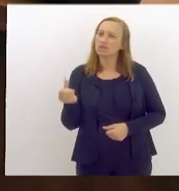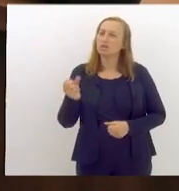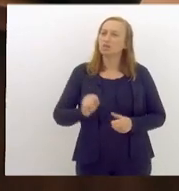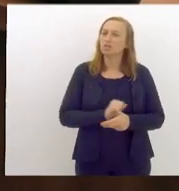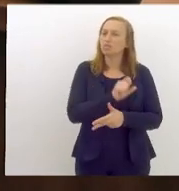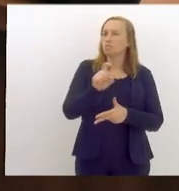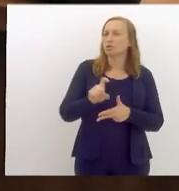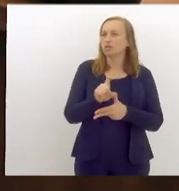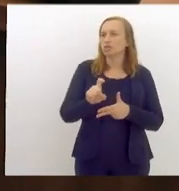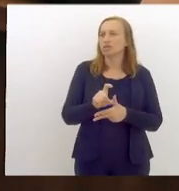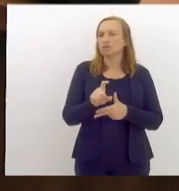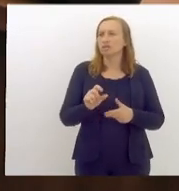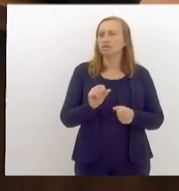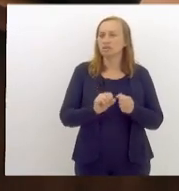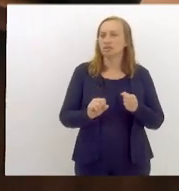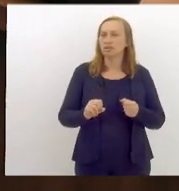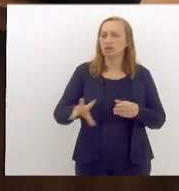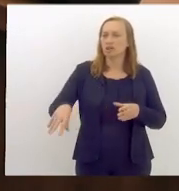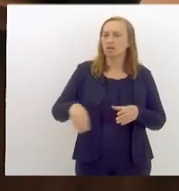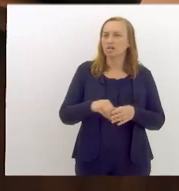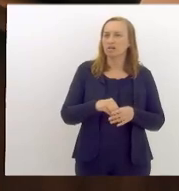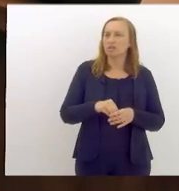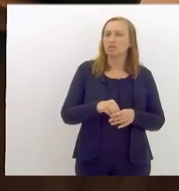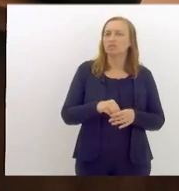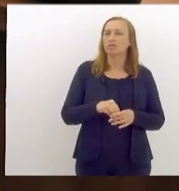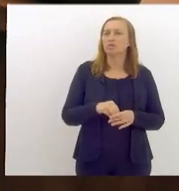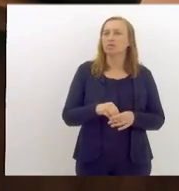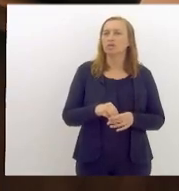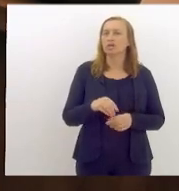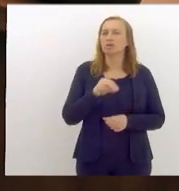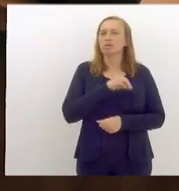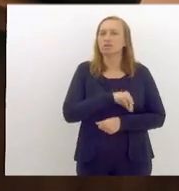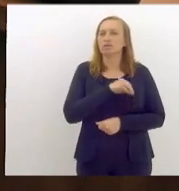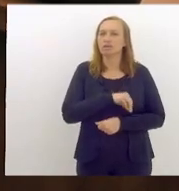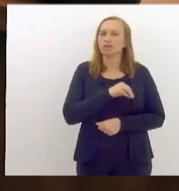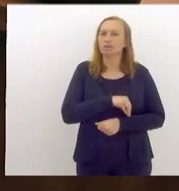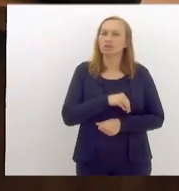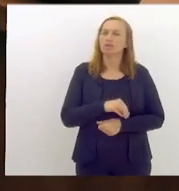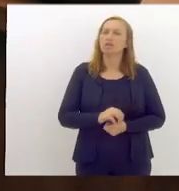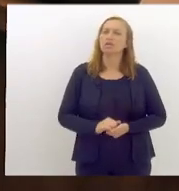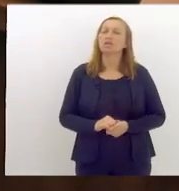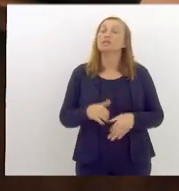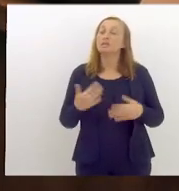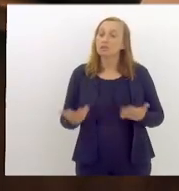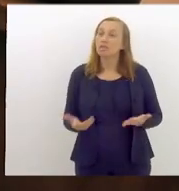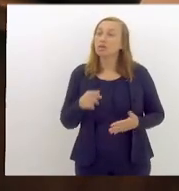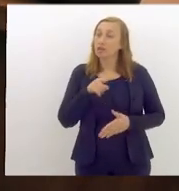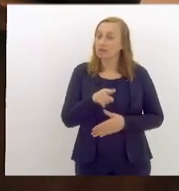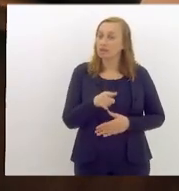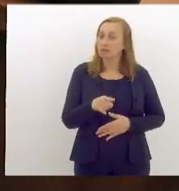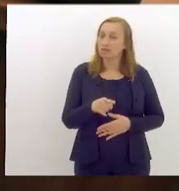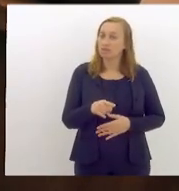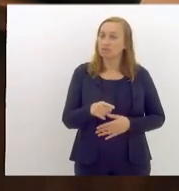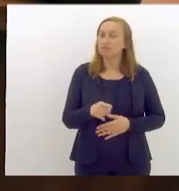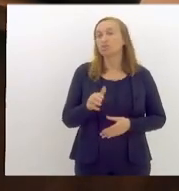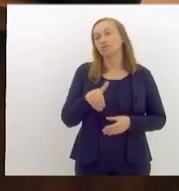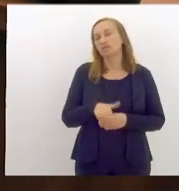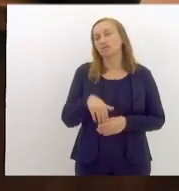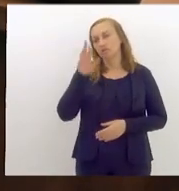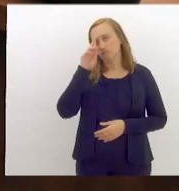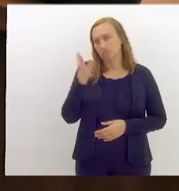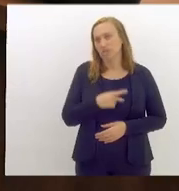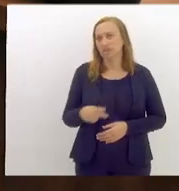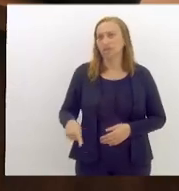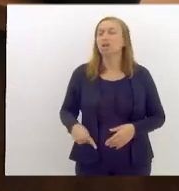poder executivo efetuará a reposição desde que atendido ba ba ba ba ba ba ba Então esse é esse é o voto quer